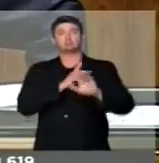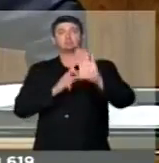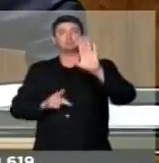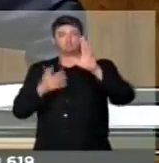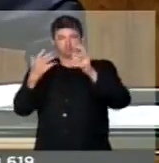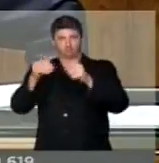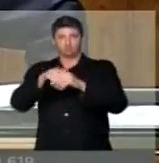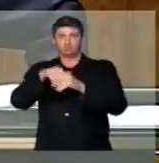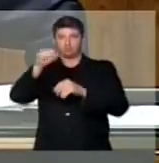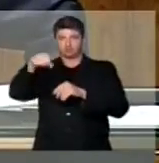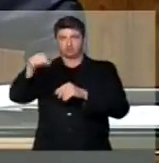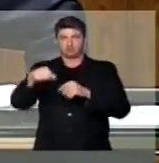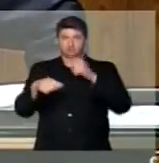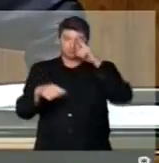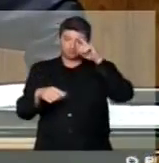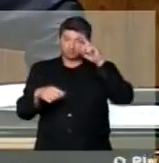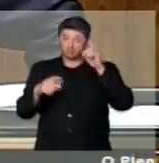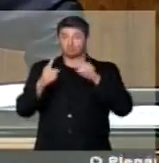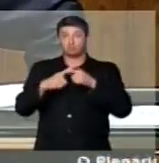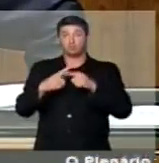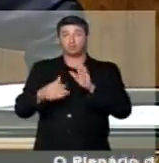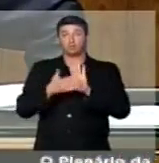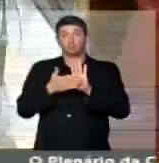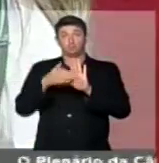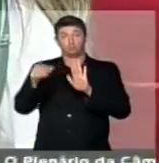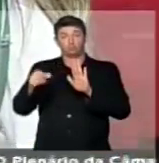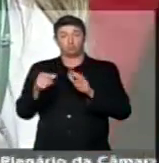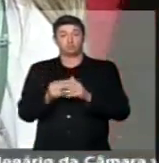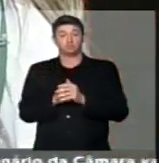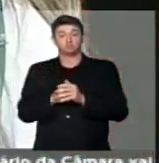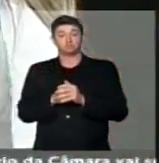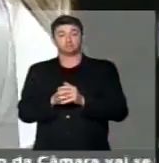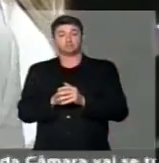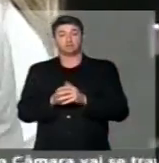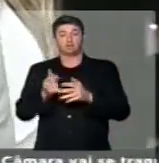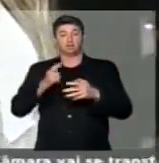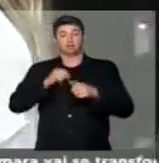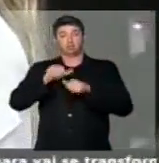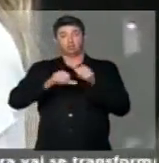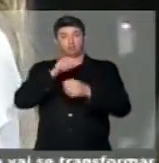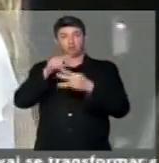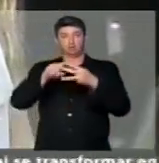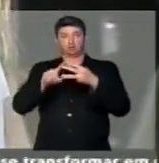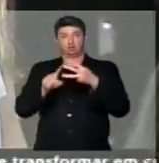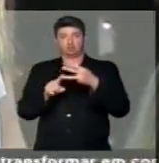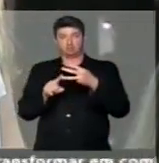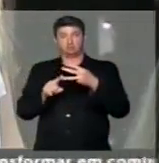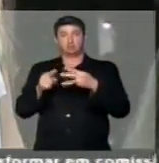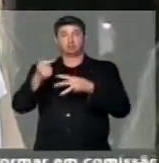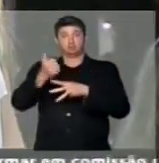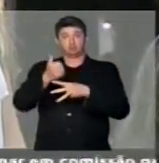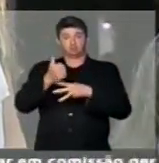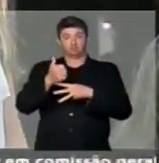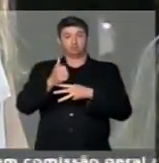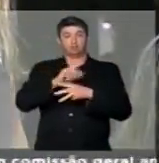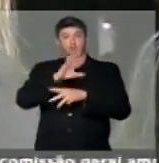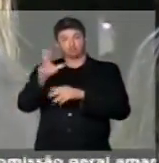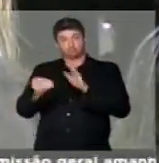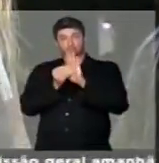Nós vamos votar sim, porque essa proposta, ela traz três alterações. A primeira vai